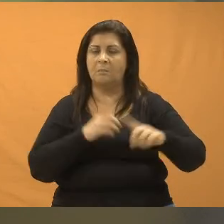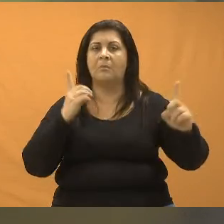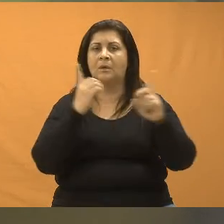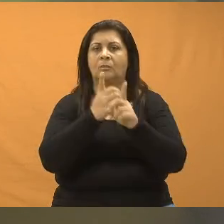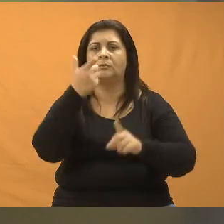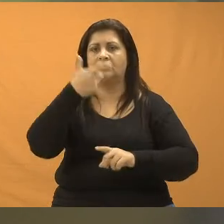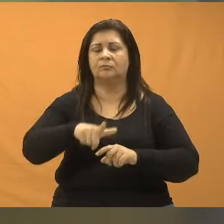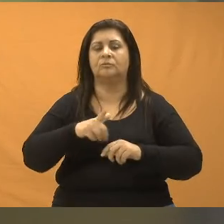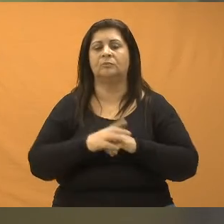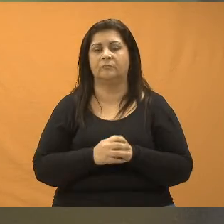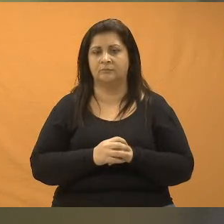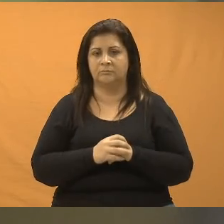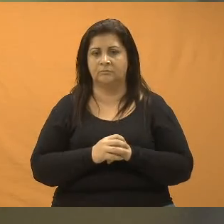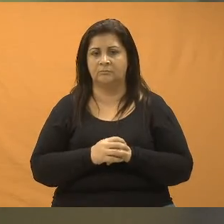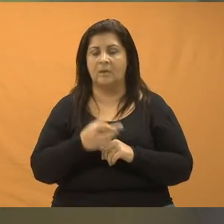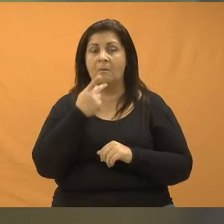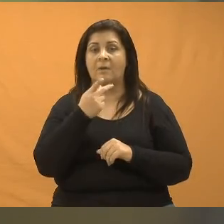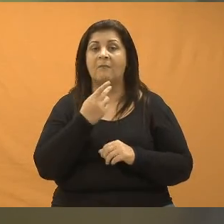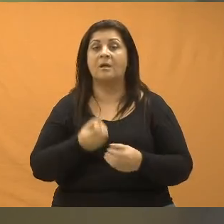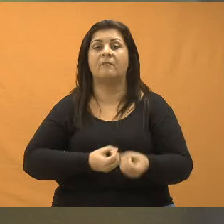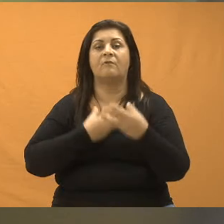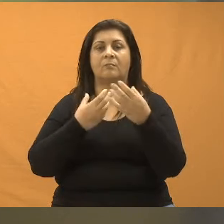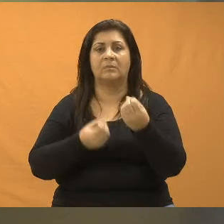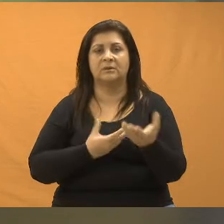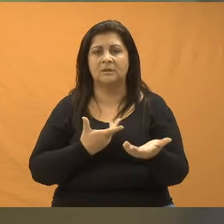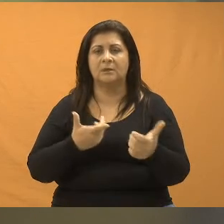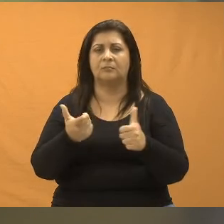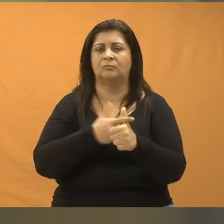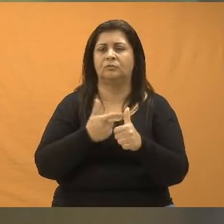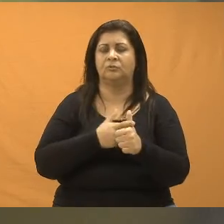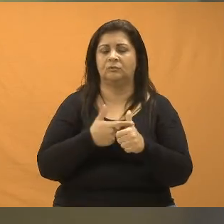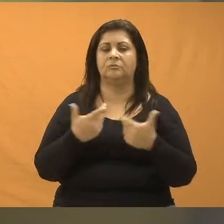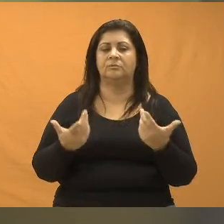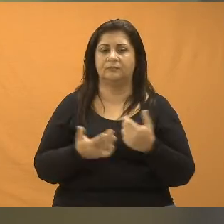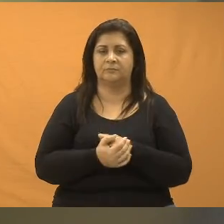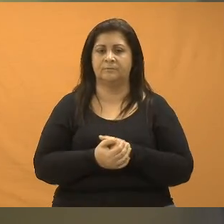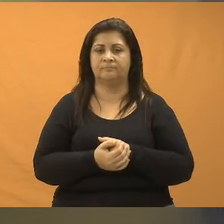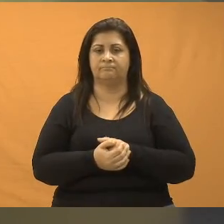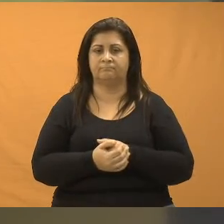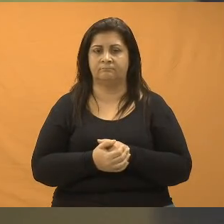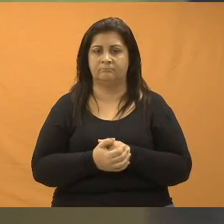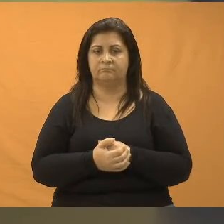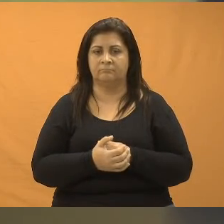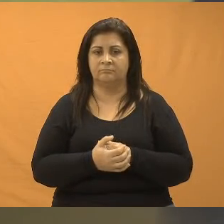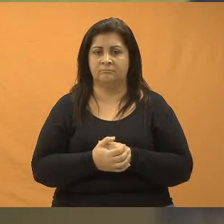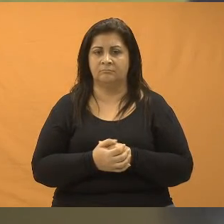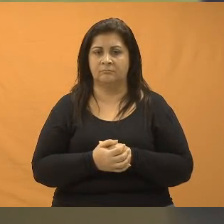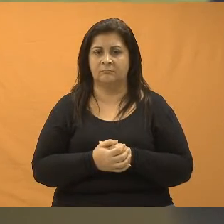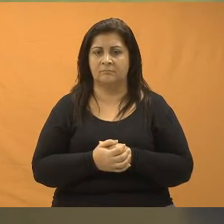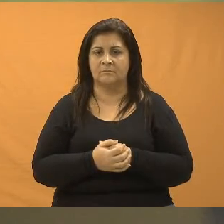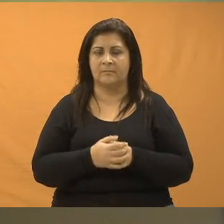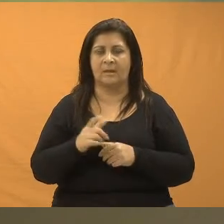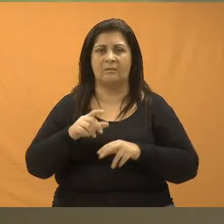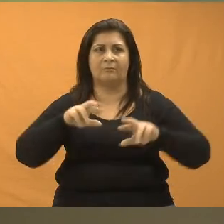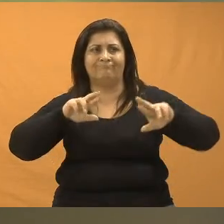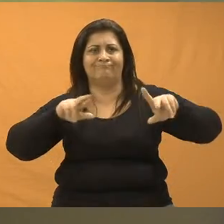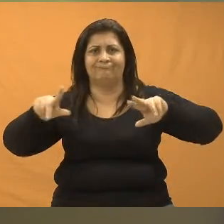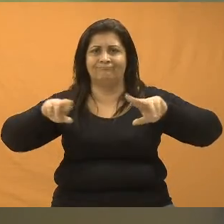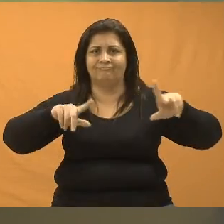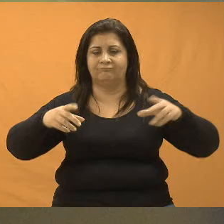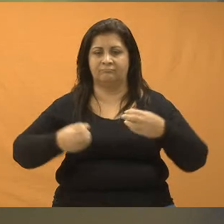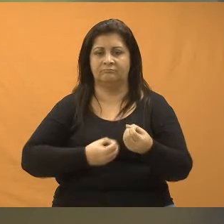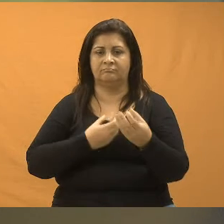pública, para falar de números, de dívida, do que contraiu, mas de números reais, para não ficar essa divergência de informação.